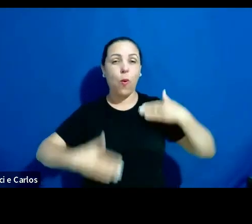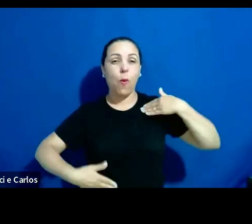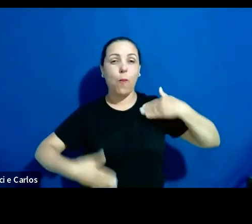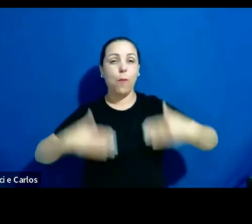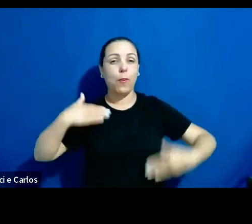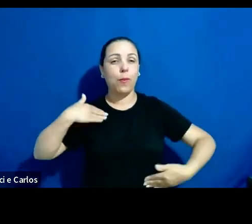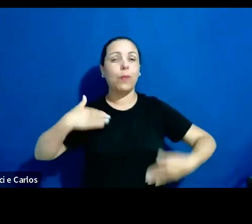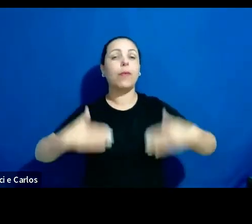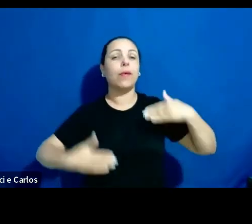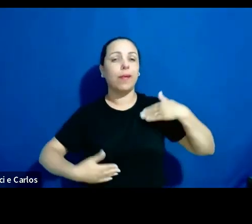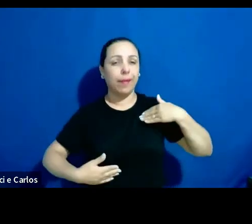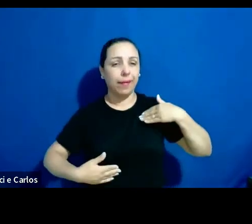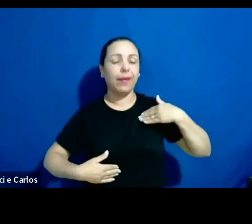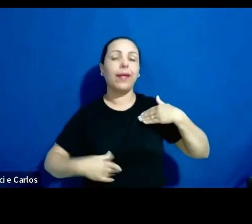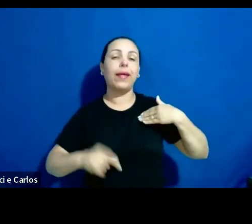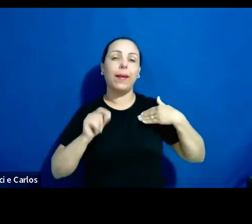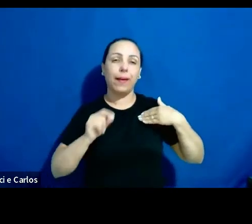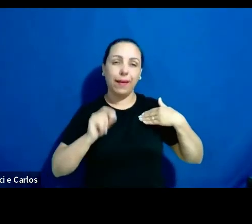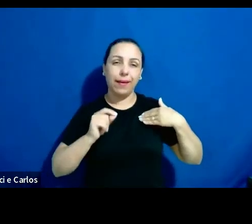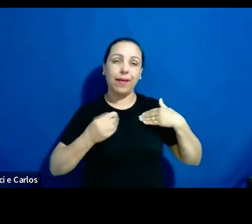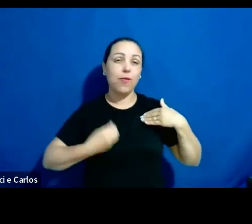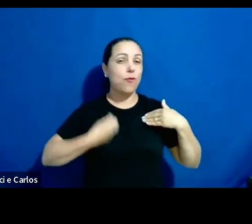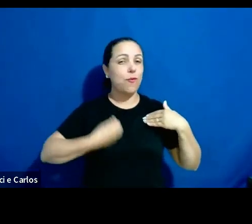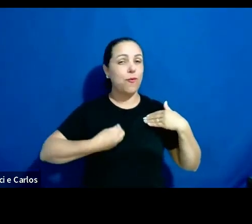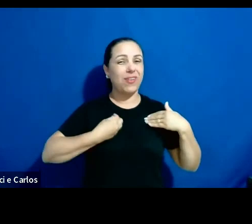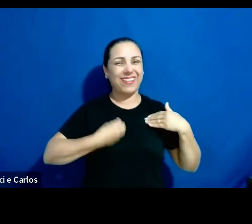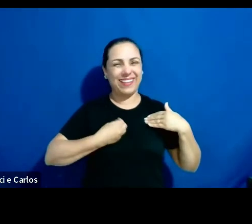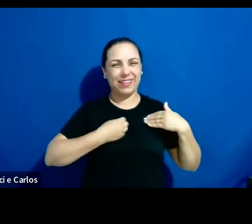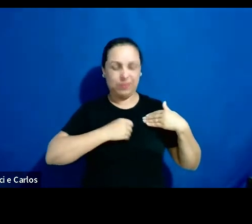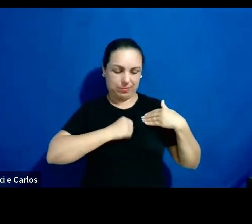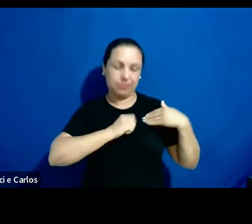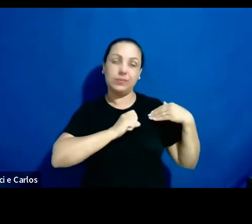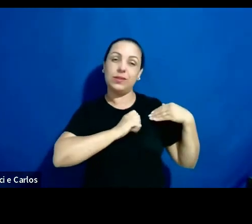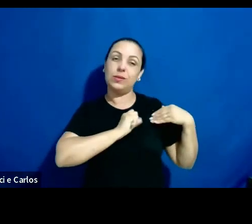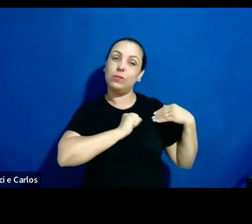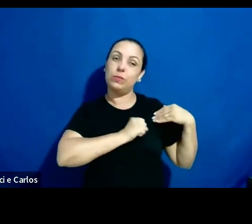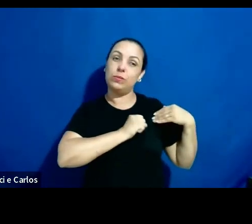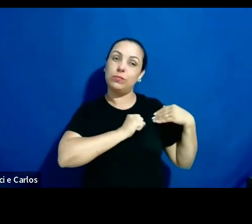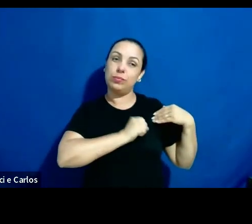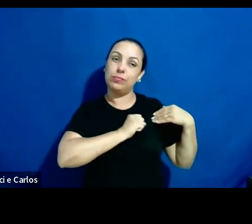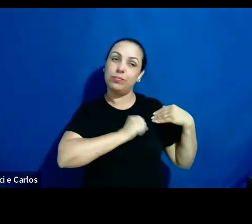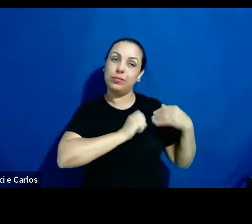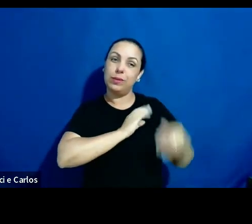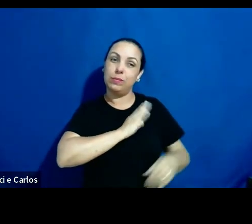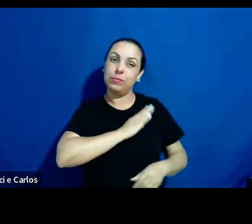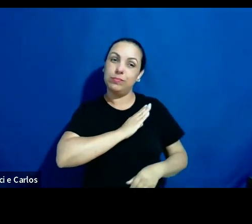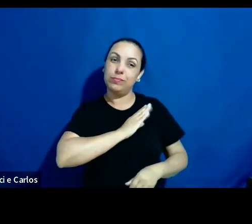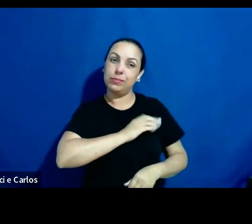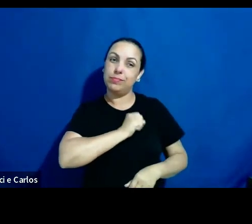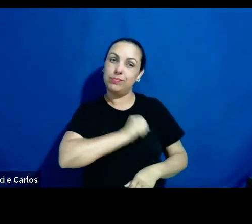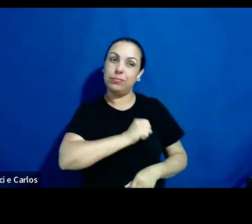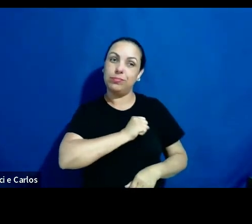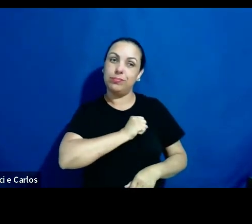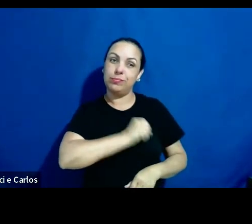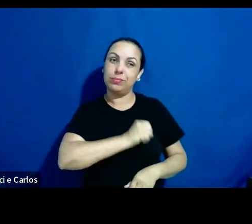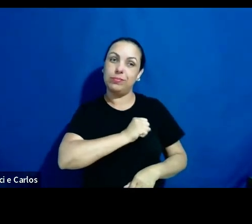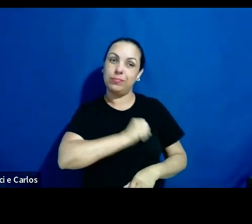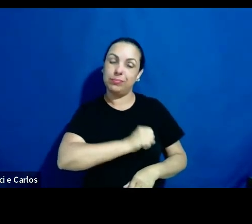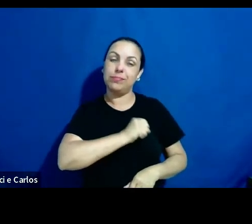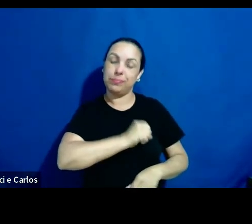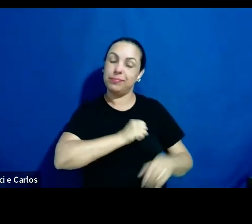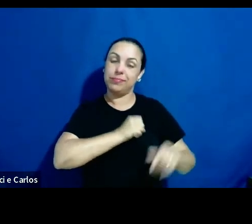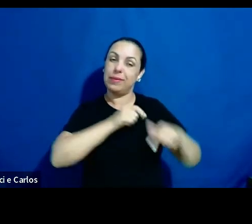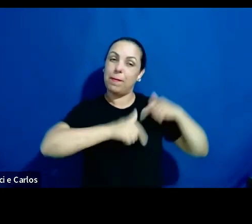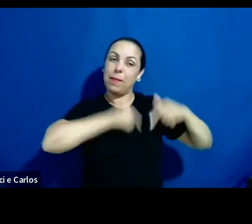físico, ok? Nós vamos falar do nosso coração. O nosso corpo físico,